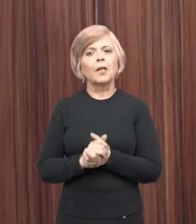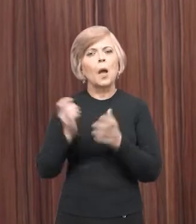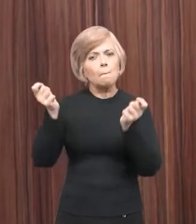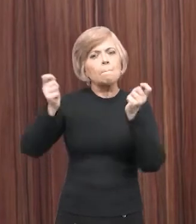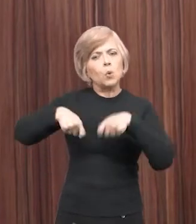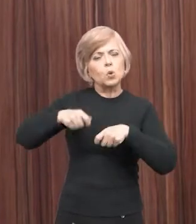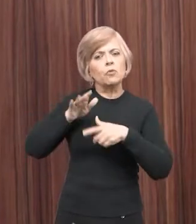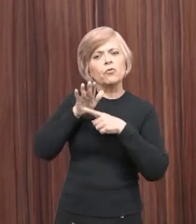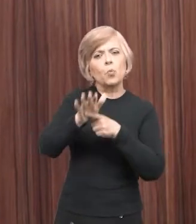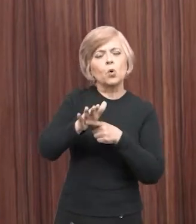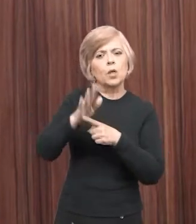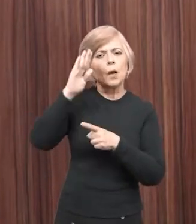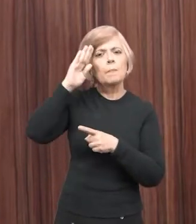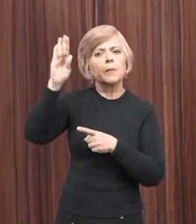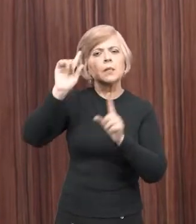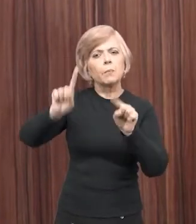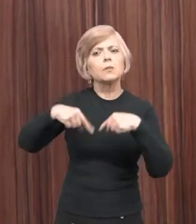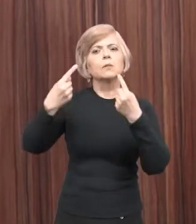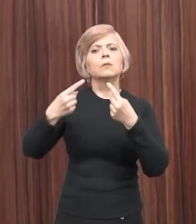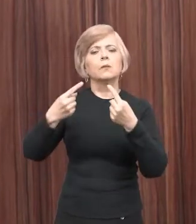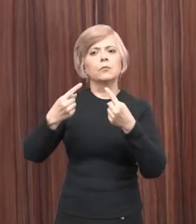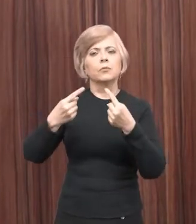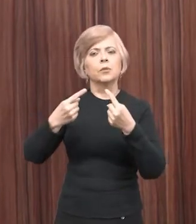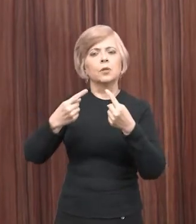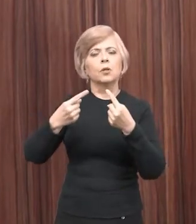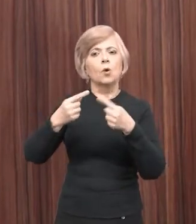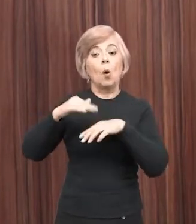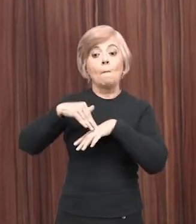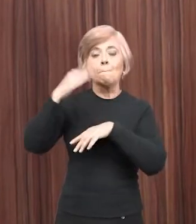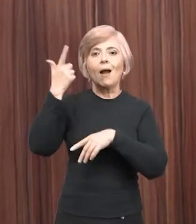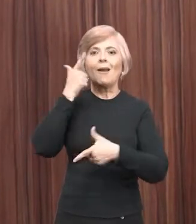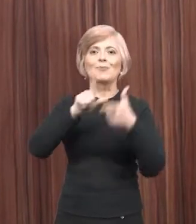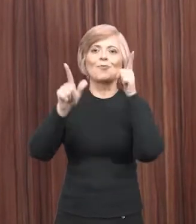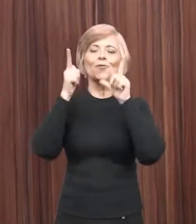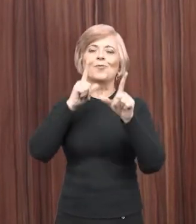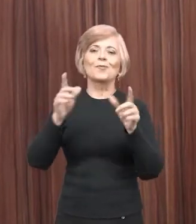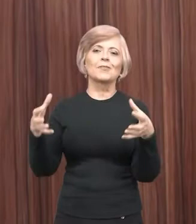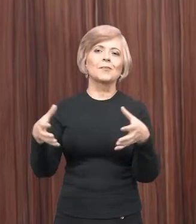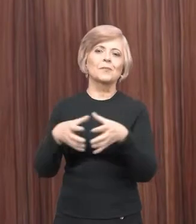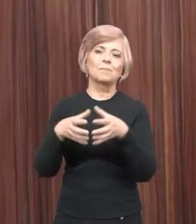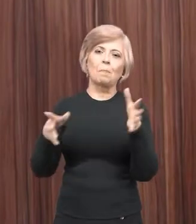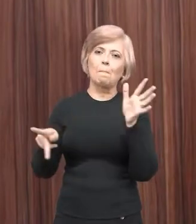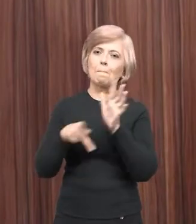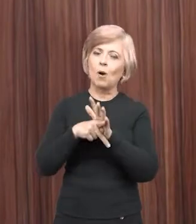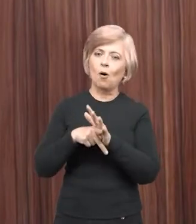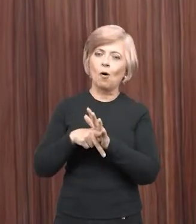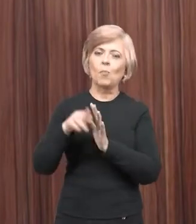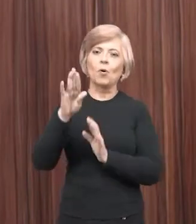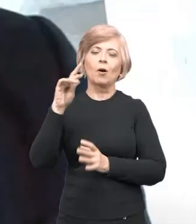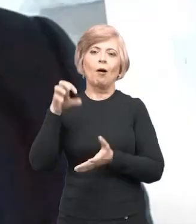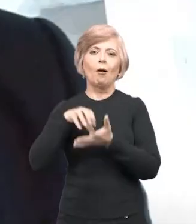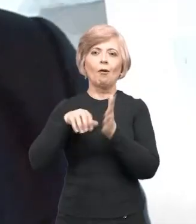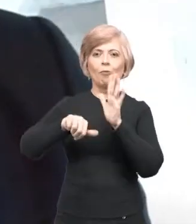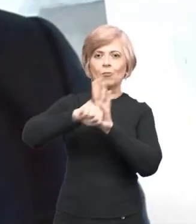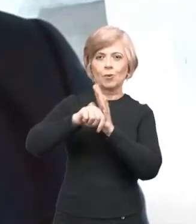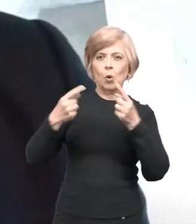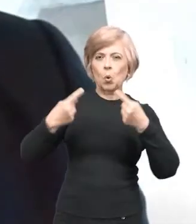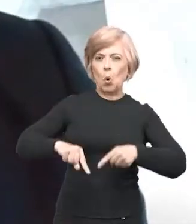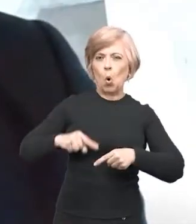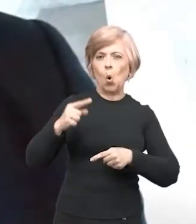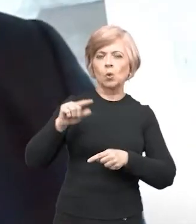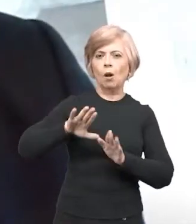possível ressaltar os principais desafios e as maiores conquistas do Galcrim no combate à corrupção?